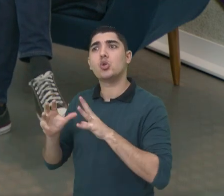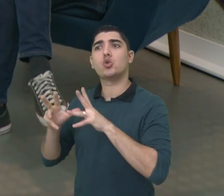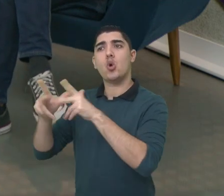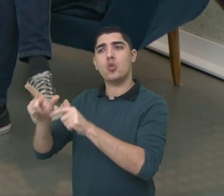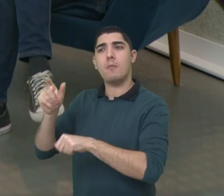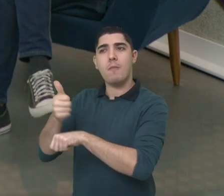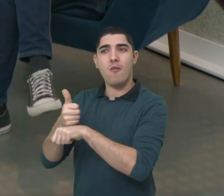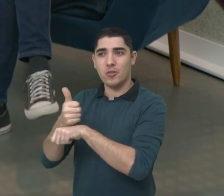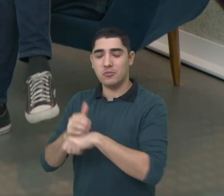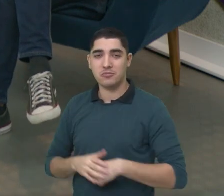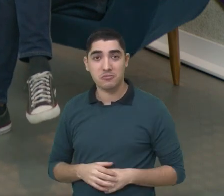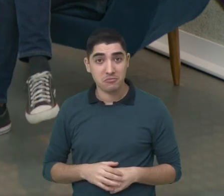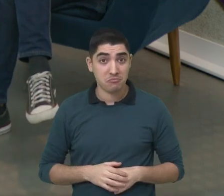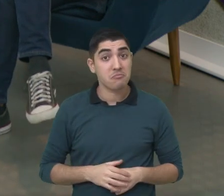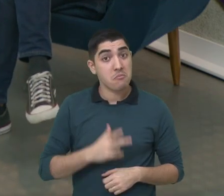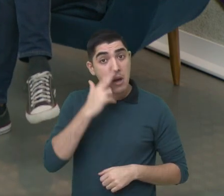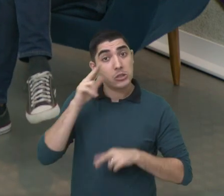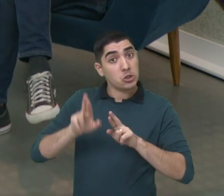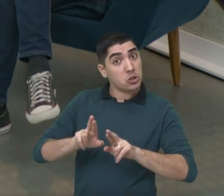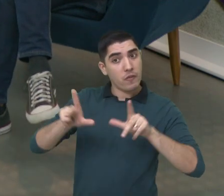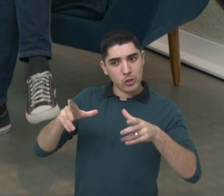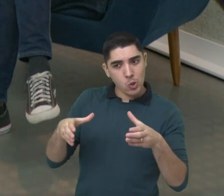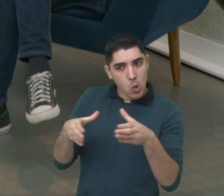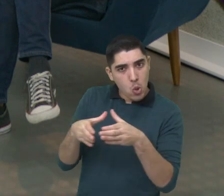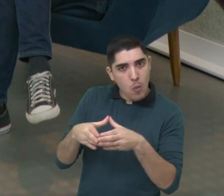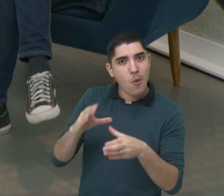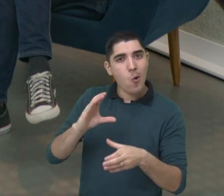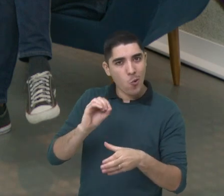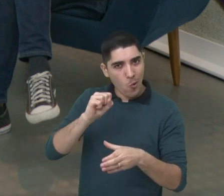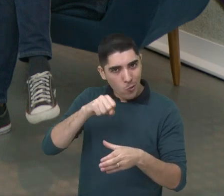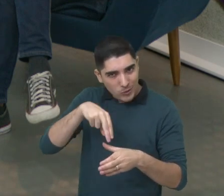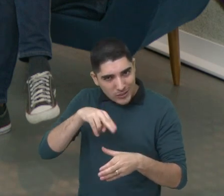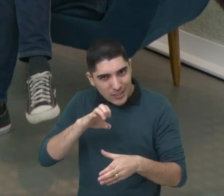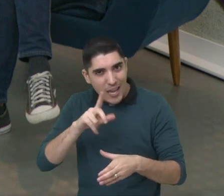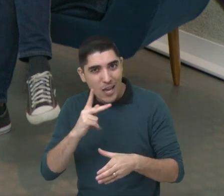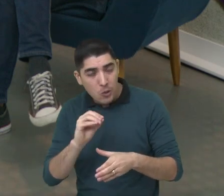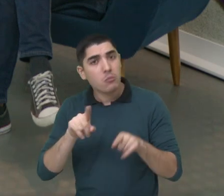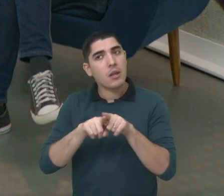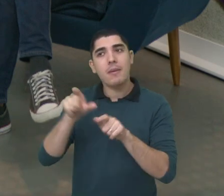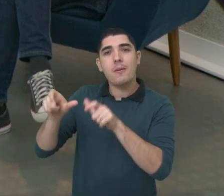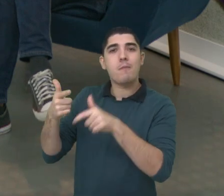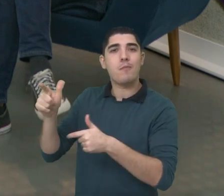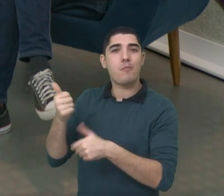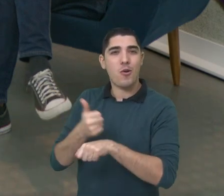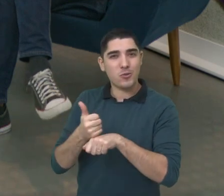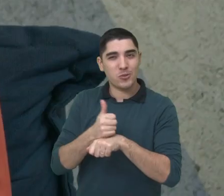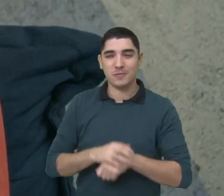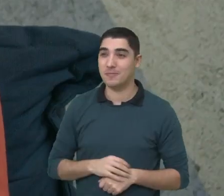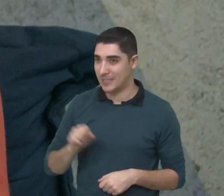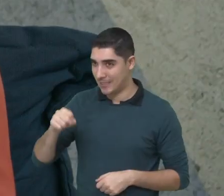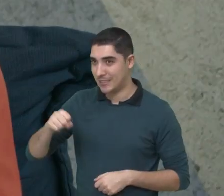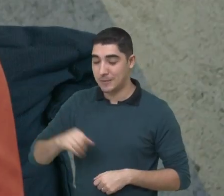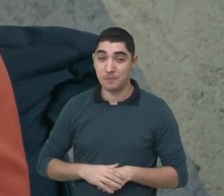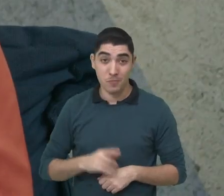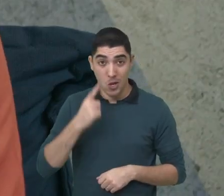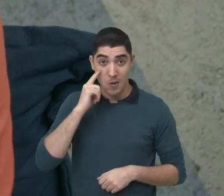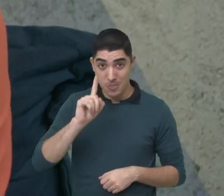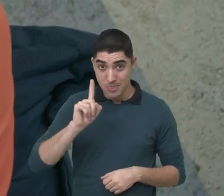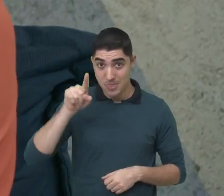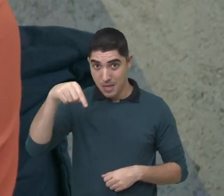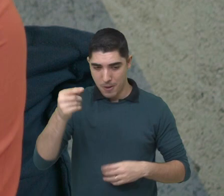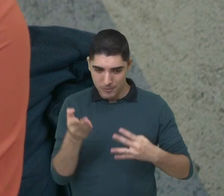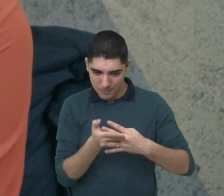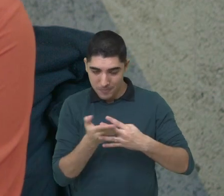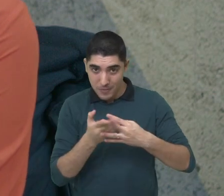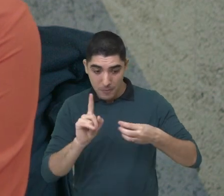dedicada aos corretores de imóveis. Fez grande diferença no conselho e para os corretores de imóveis, né? Fez. No próximo bloco, vamos